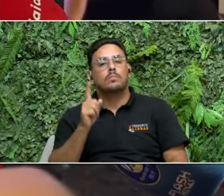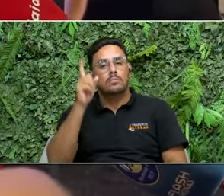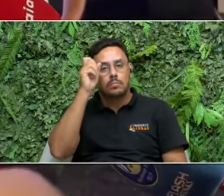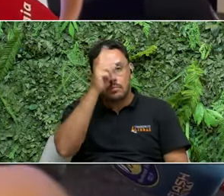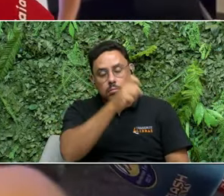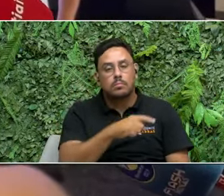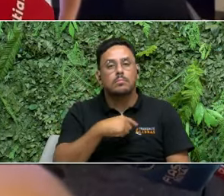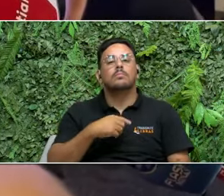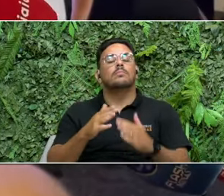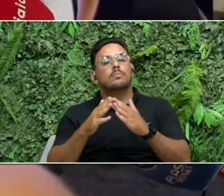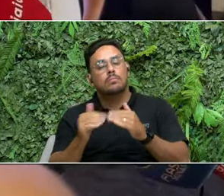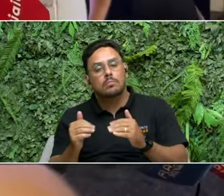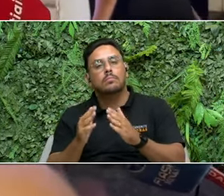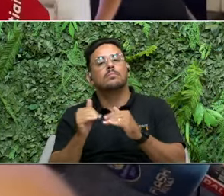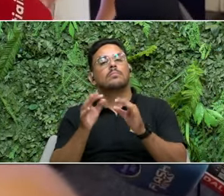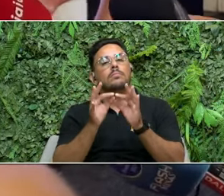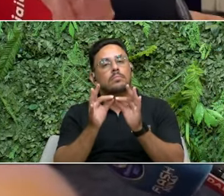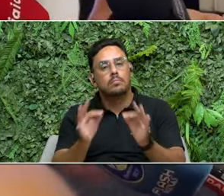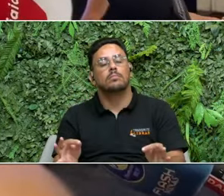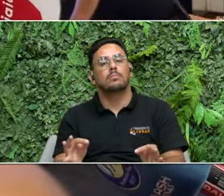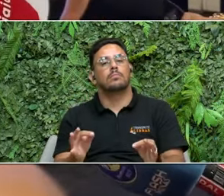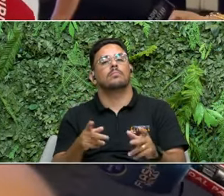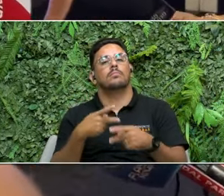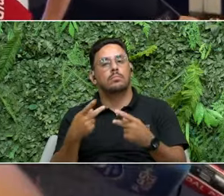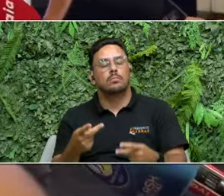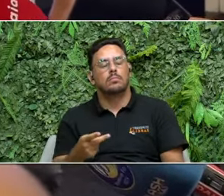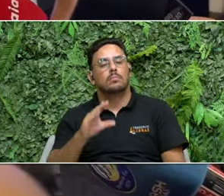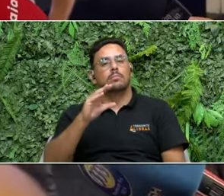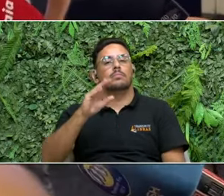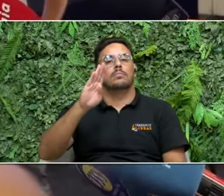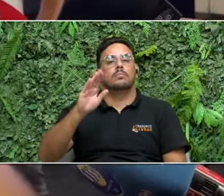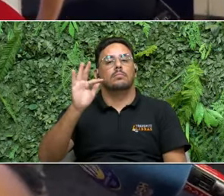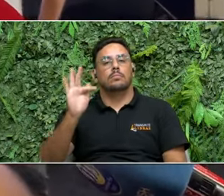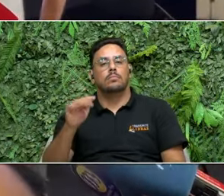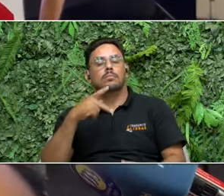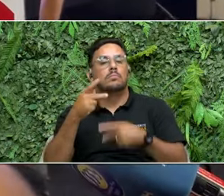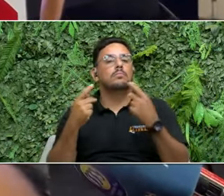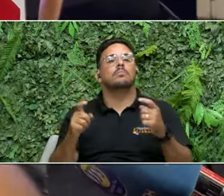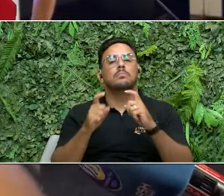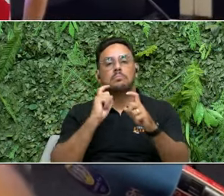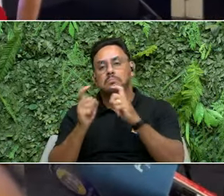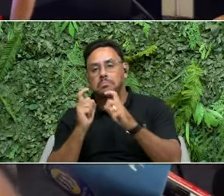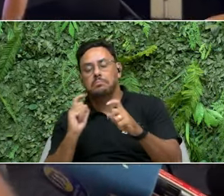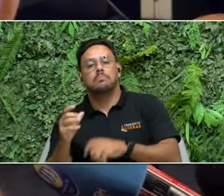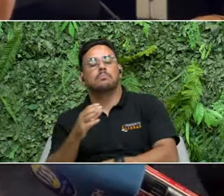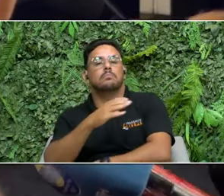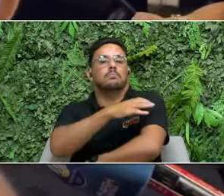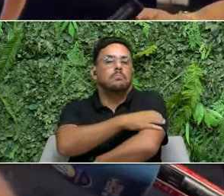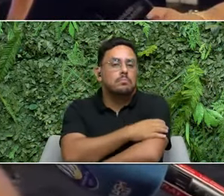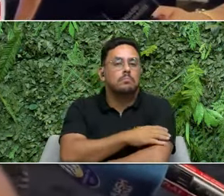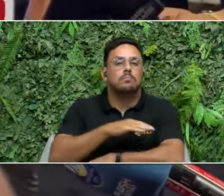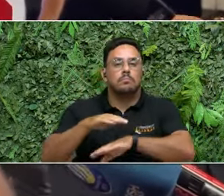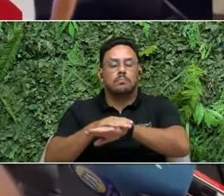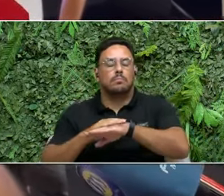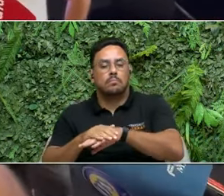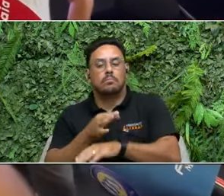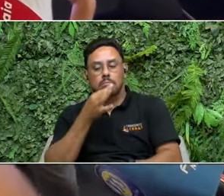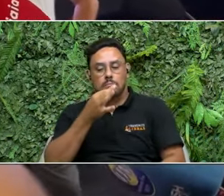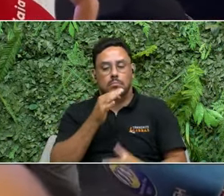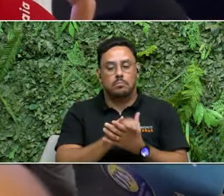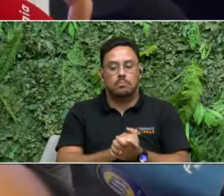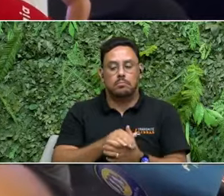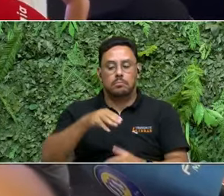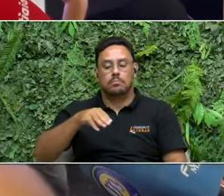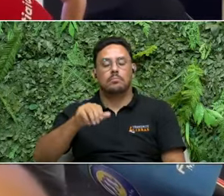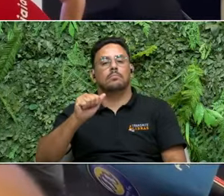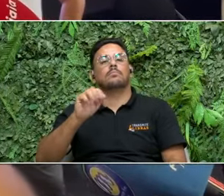velho a gente só pede isso humildade não adianta CBF vi fazer reunião com a gente e falar que o capitão tem que conversar com o árbitro vai Mateus Pereira